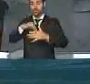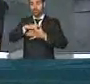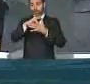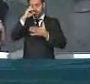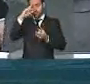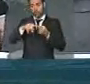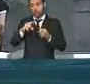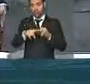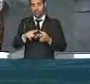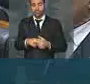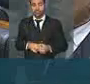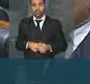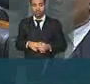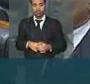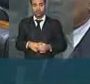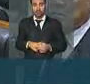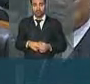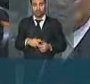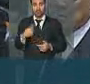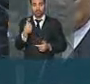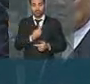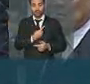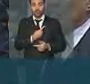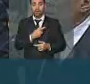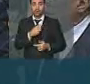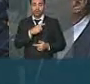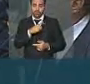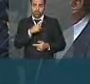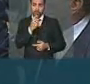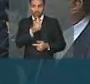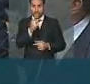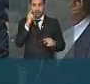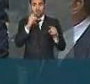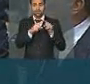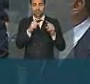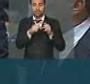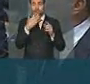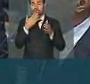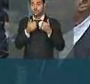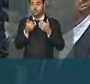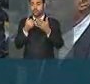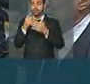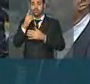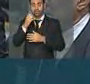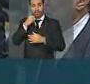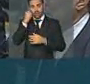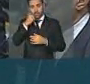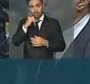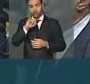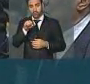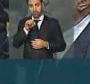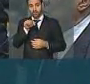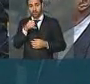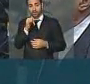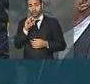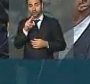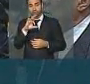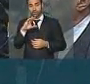líderes Correto Presidente nós estamos avançando nessa direção eu pediria que o senador Jucá senador